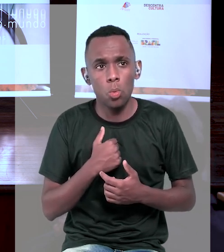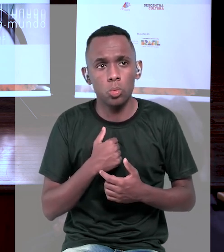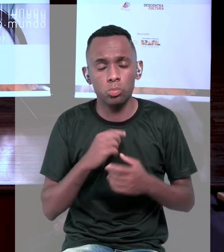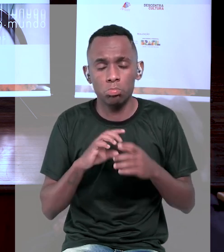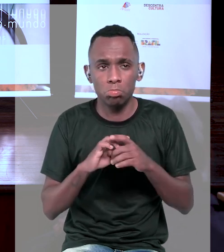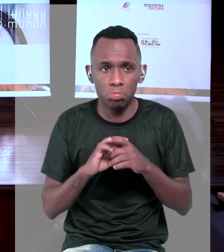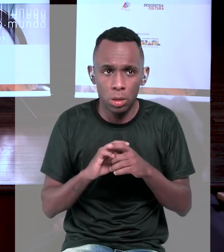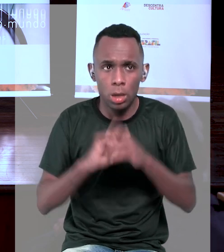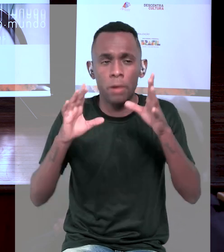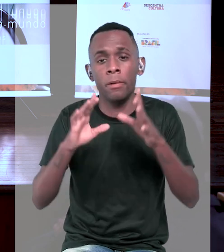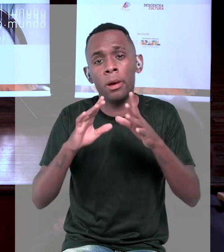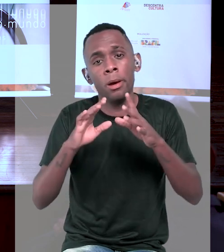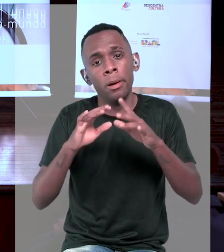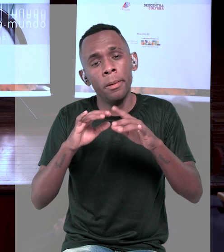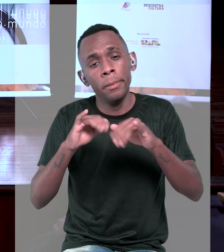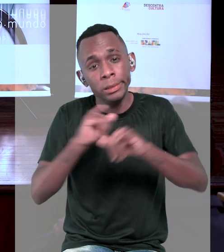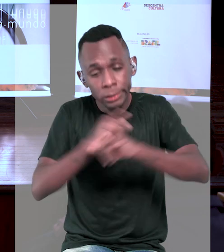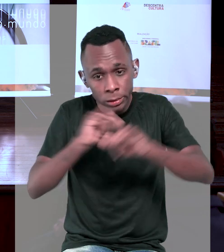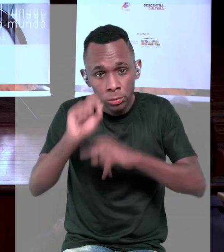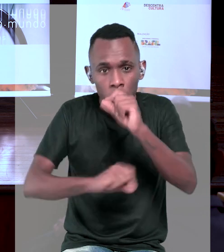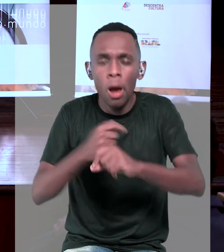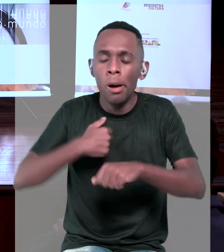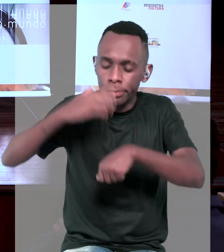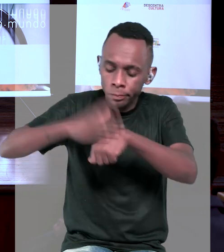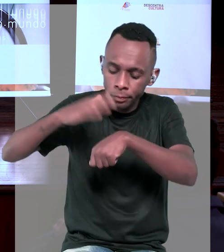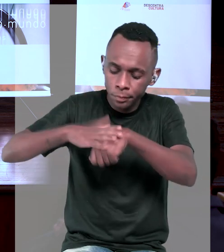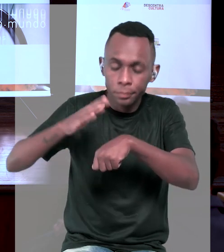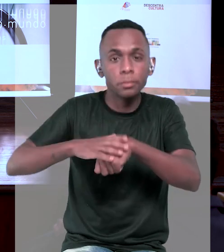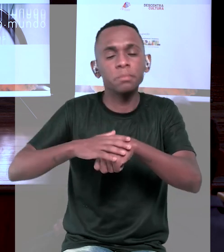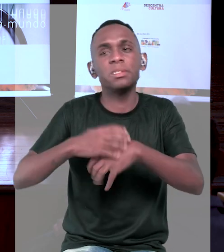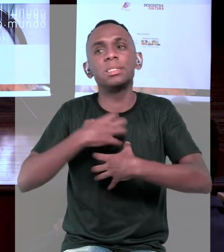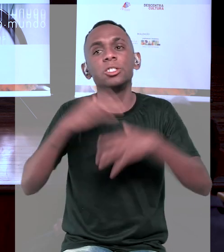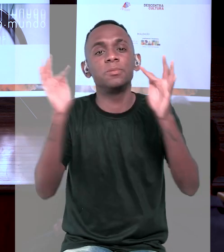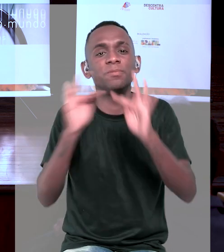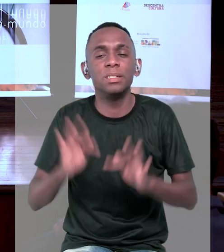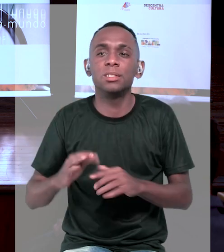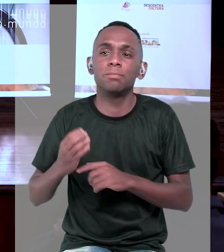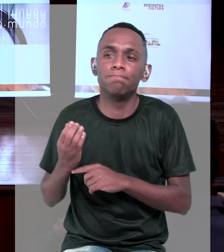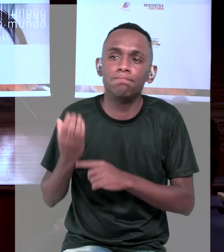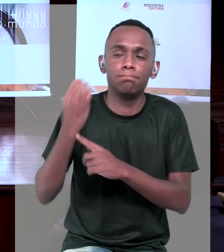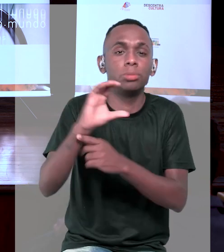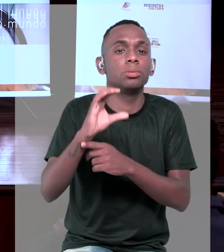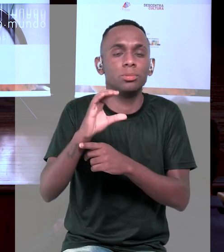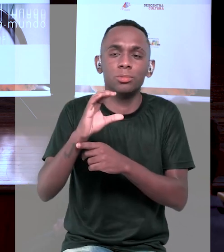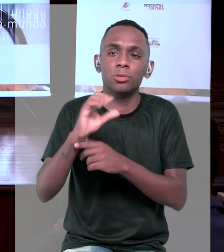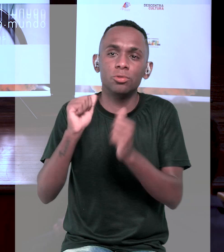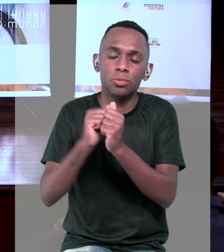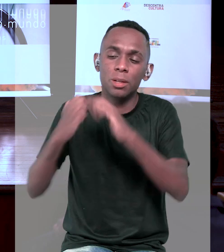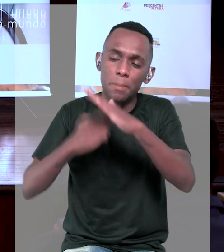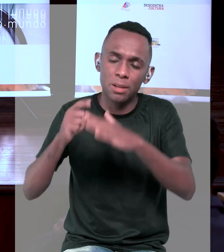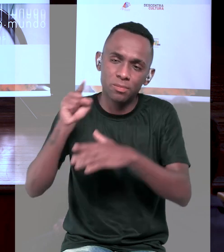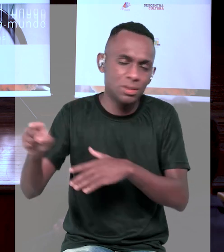dizer que eu sou muito feliz de publicar com a Autêntica. Você é uma grande editora,